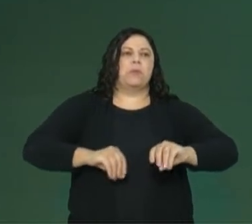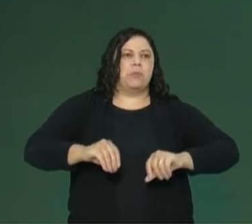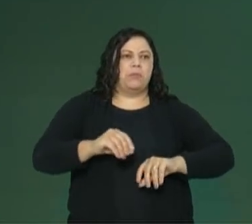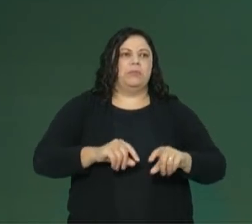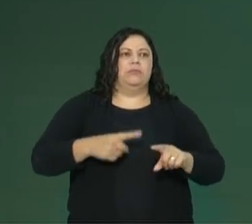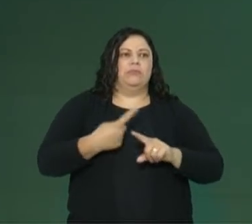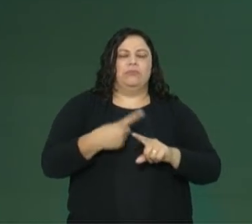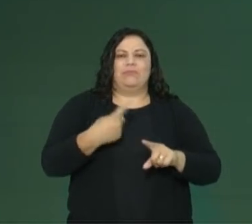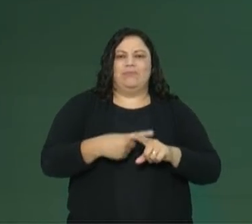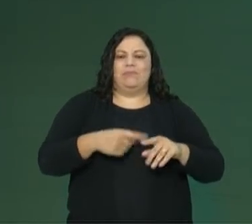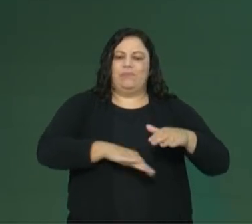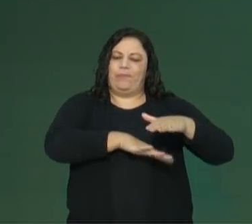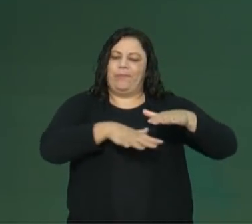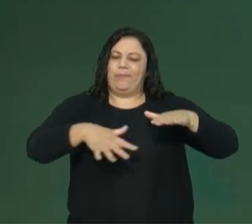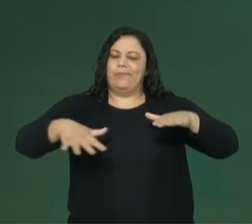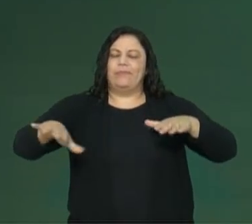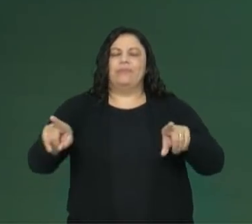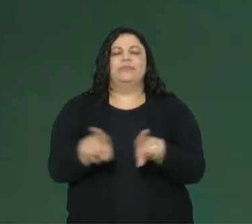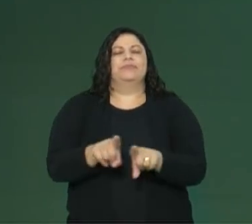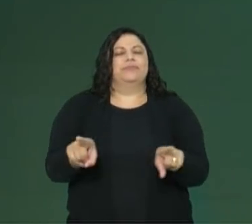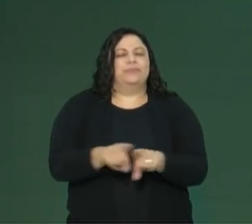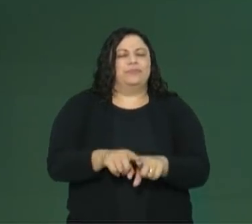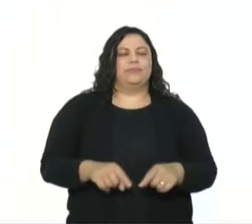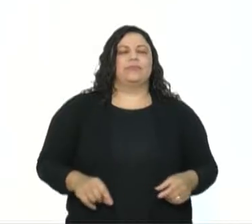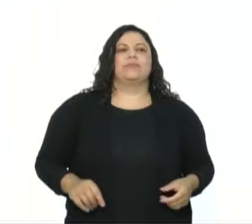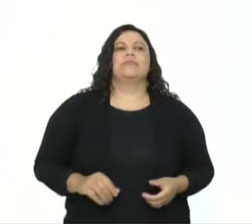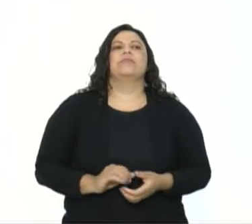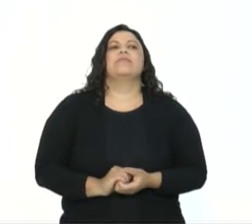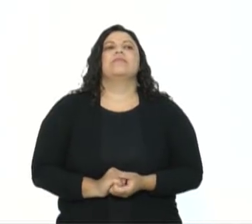ser uma formação geológica que favorece isso.